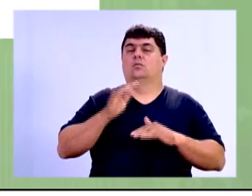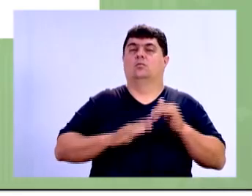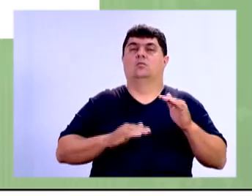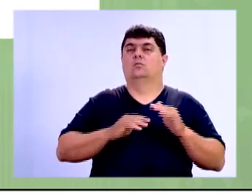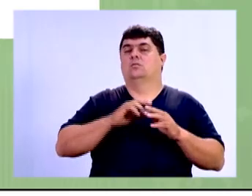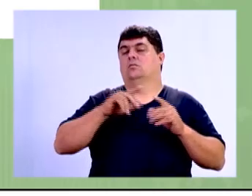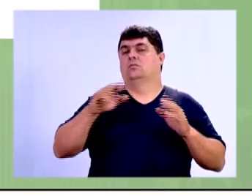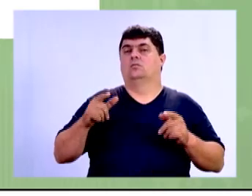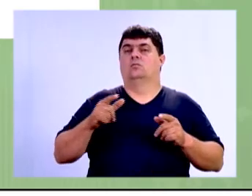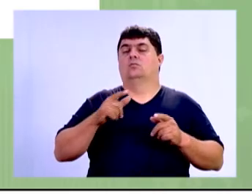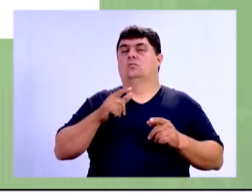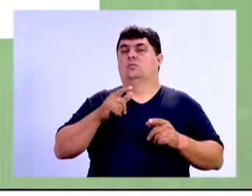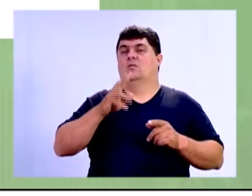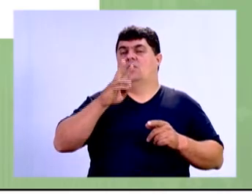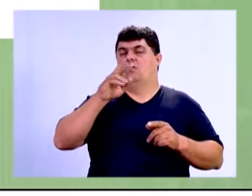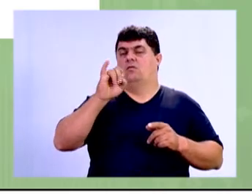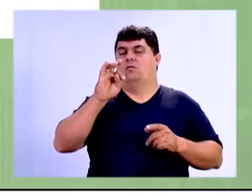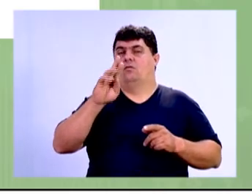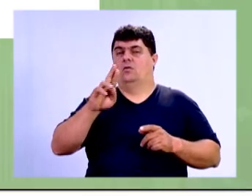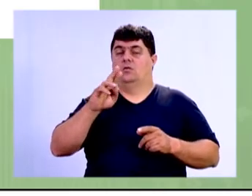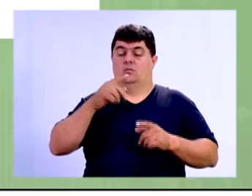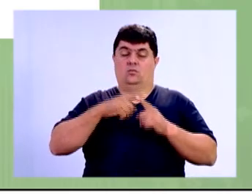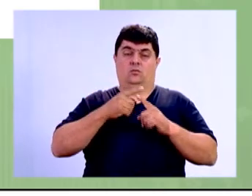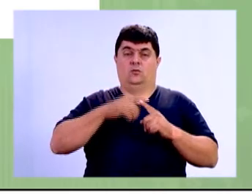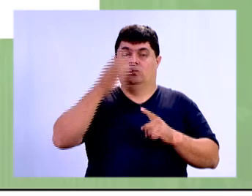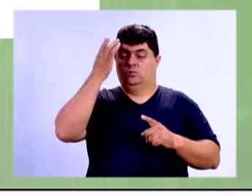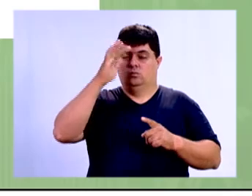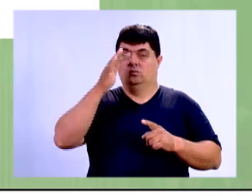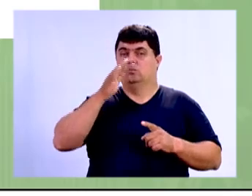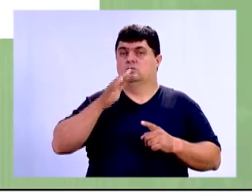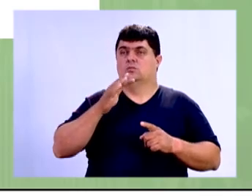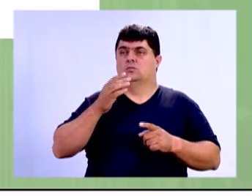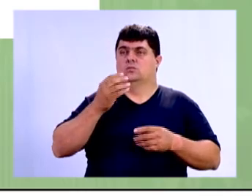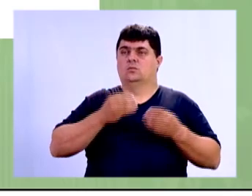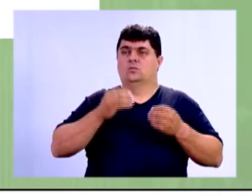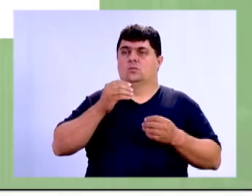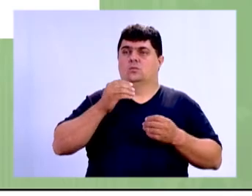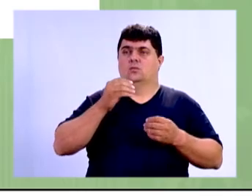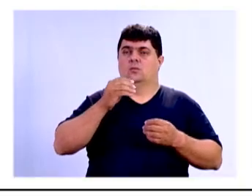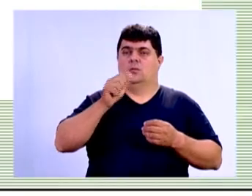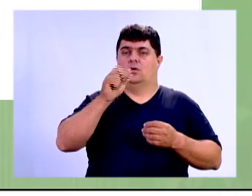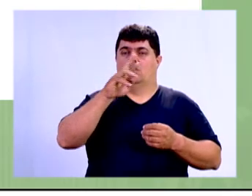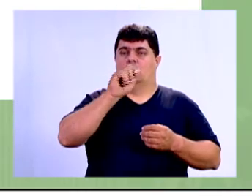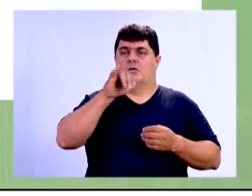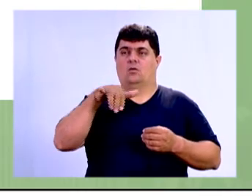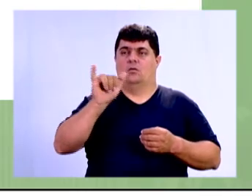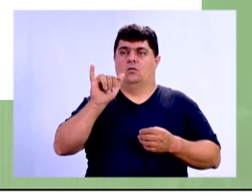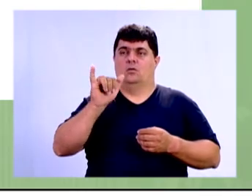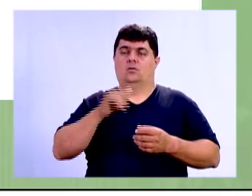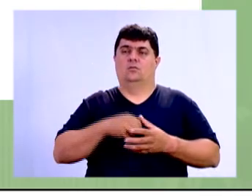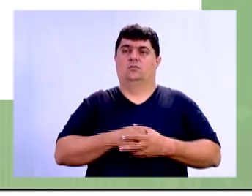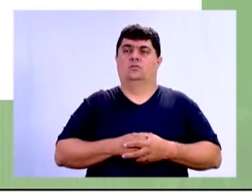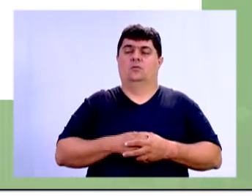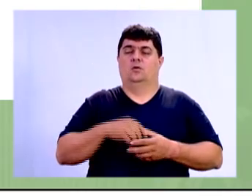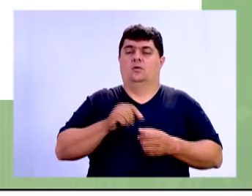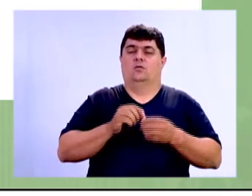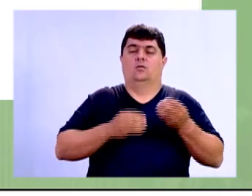gente. Eu vou definir um vetor? Não, porque eu não sei quantos funcionários. Eu vou definir uma array list de funcionário. Olha o que eu vou ter que